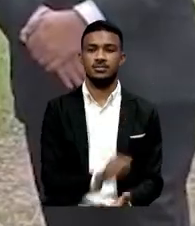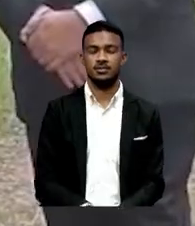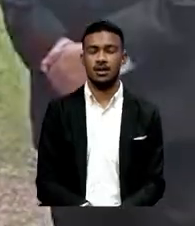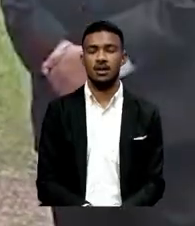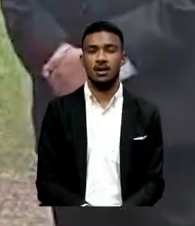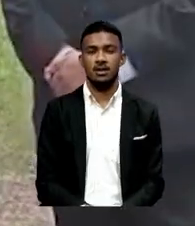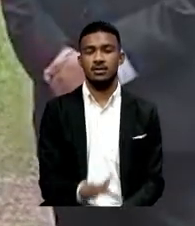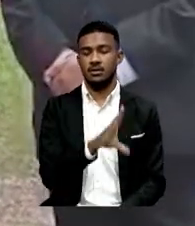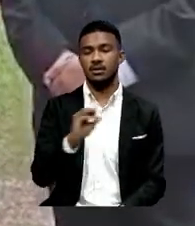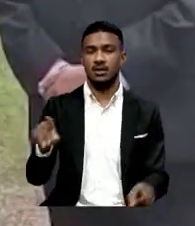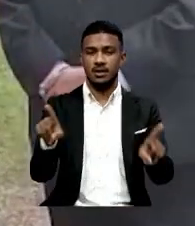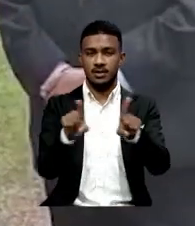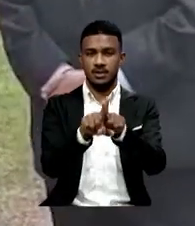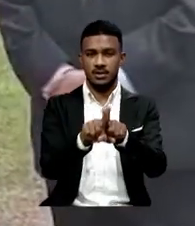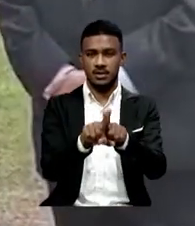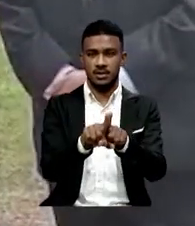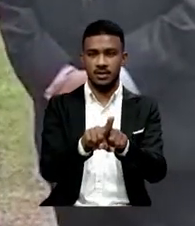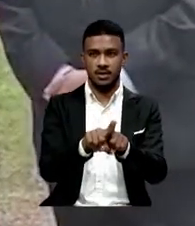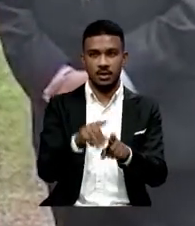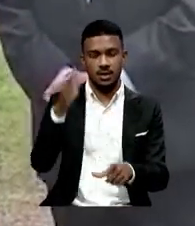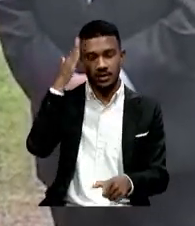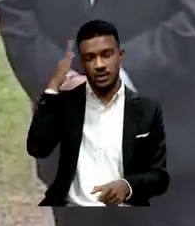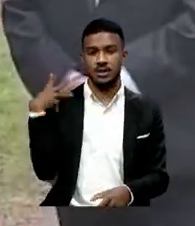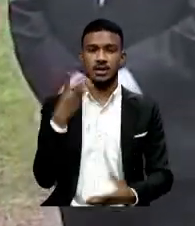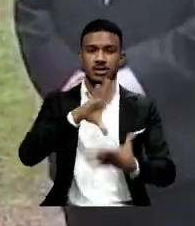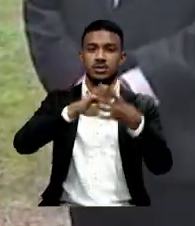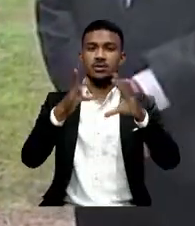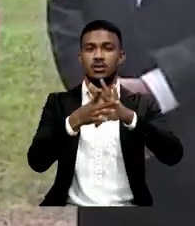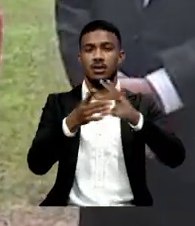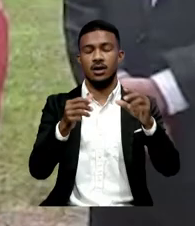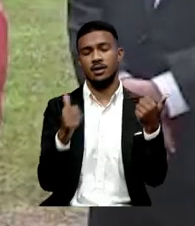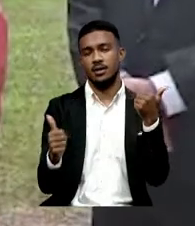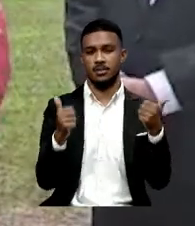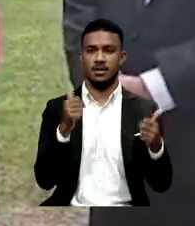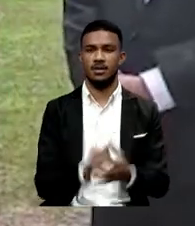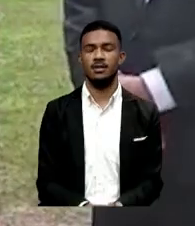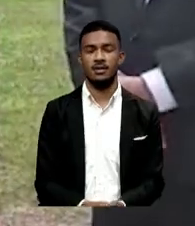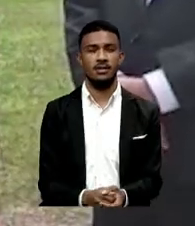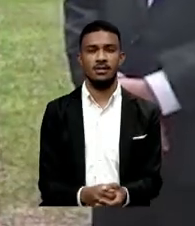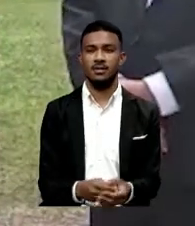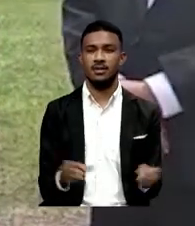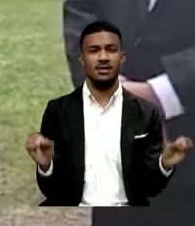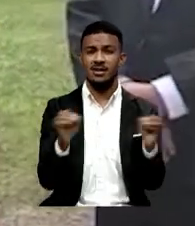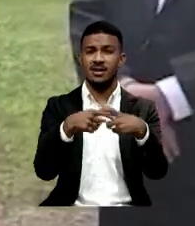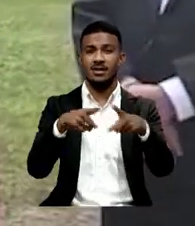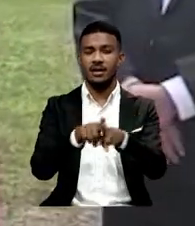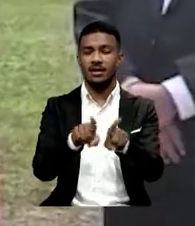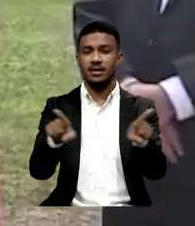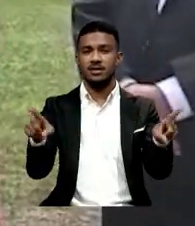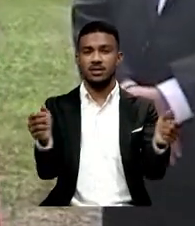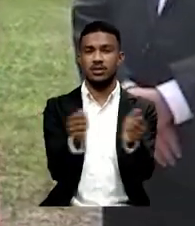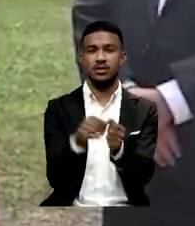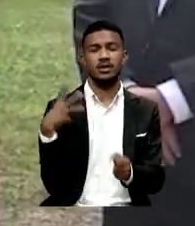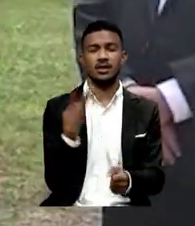que vamos conhecer de uma história de bem. Lá de um ramalho hoje tem a tradição, tem